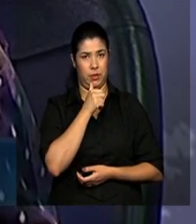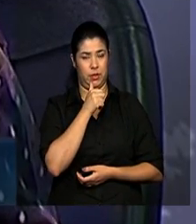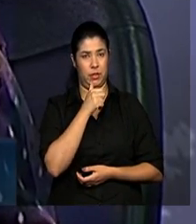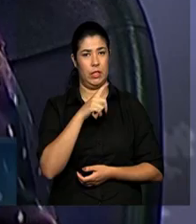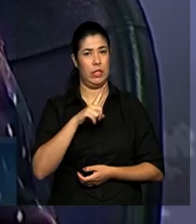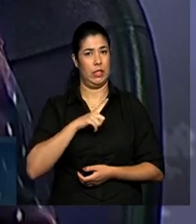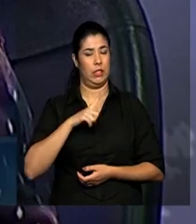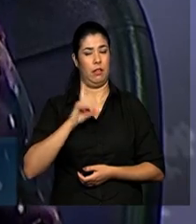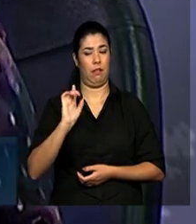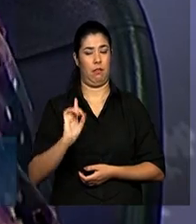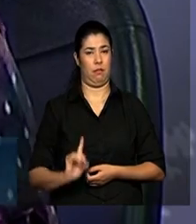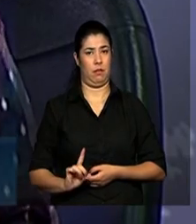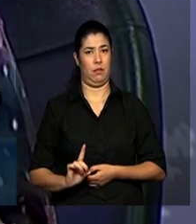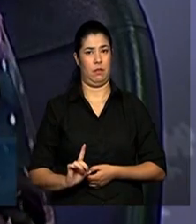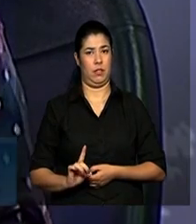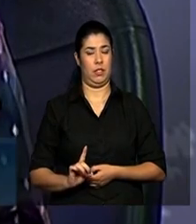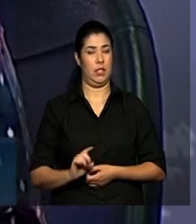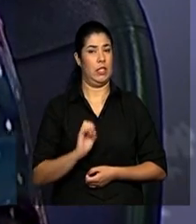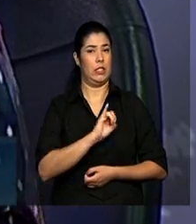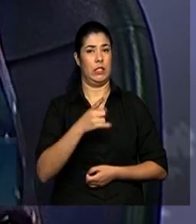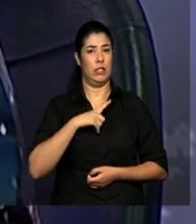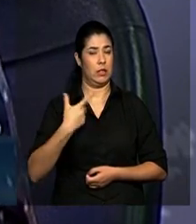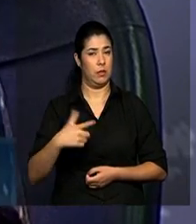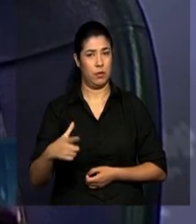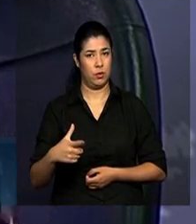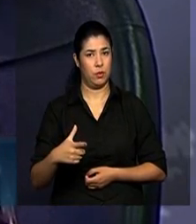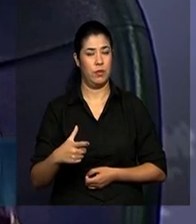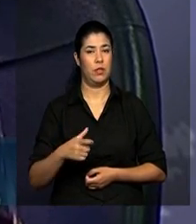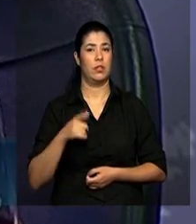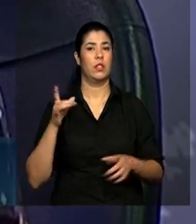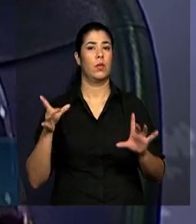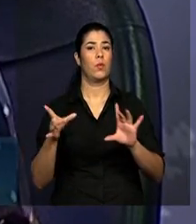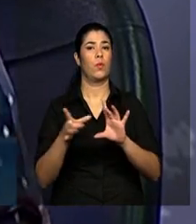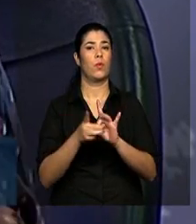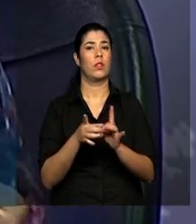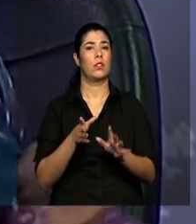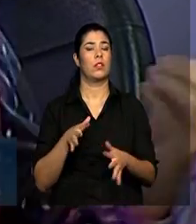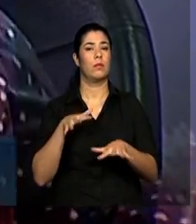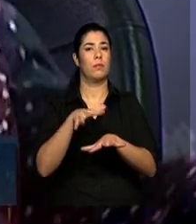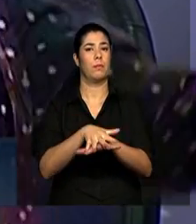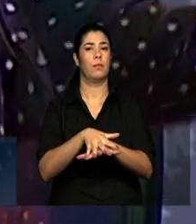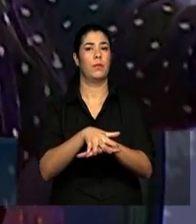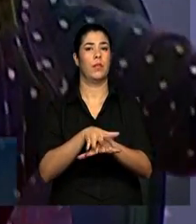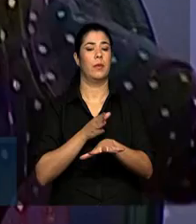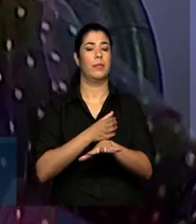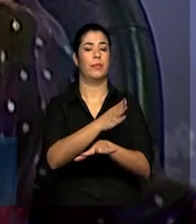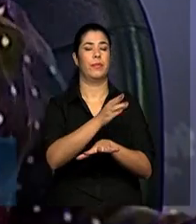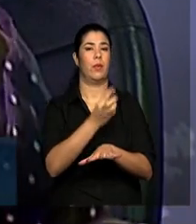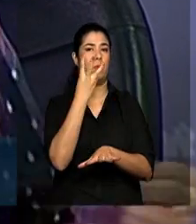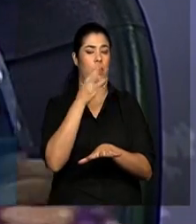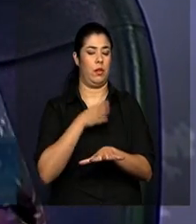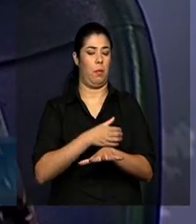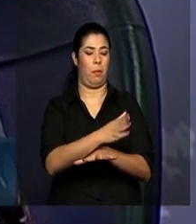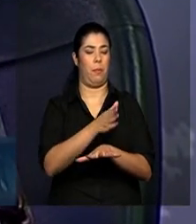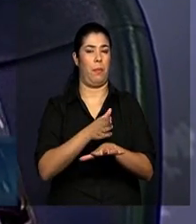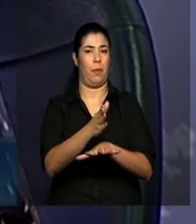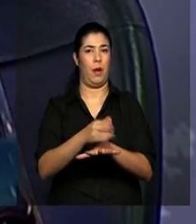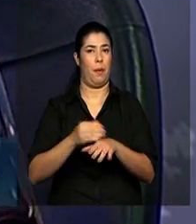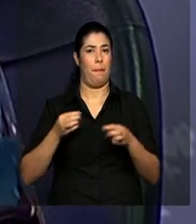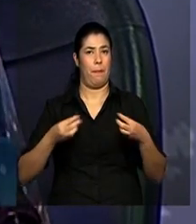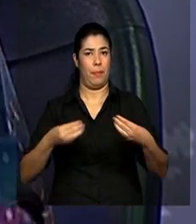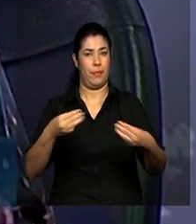com deficiência, se não houvesse também essa articulação entre esses três ministérios que estão